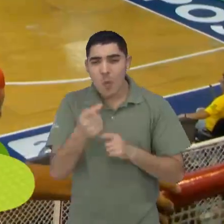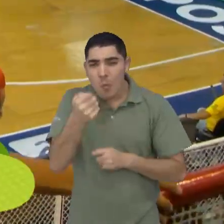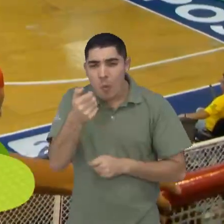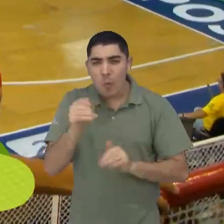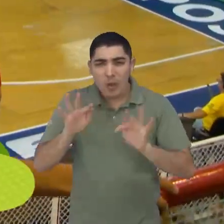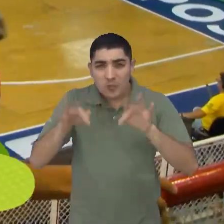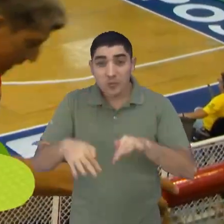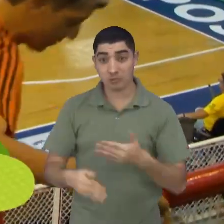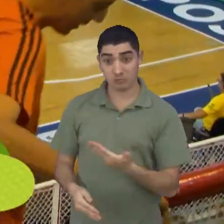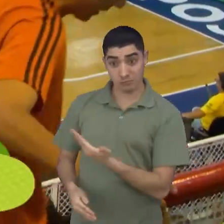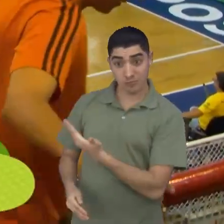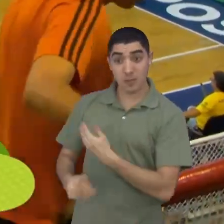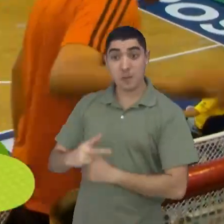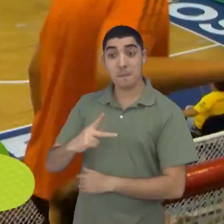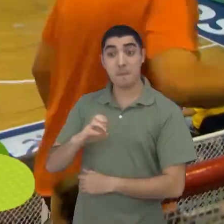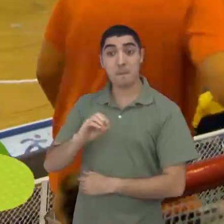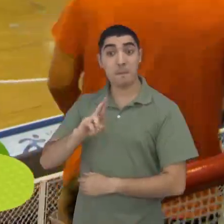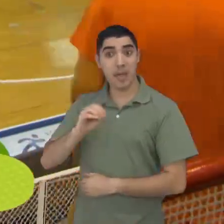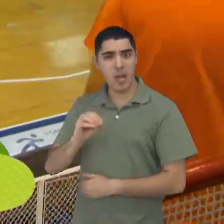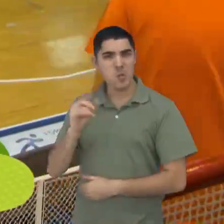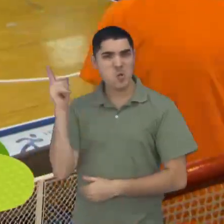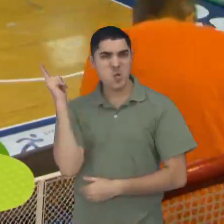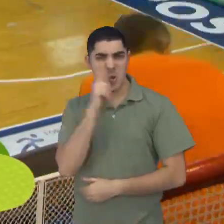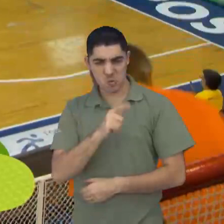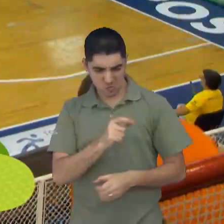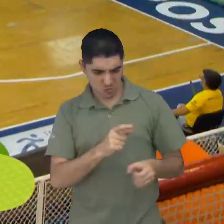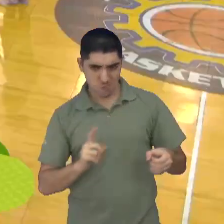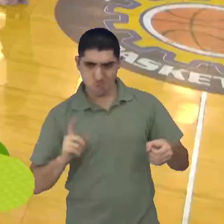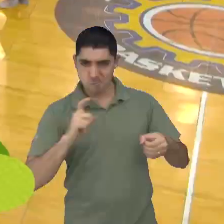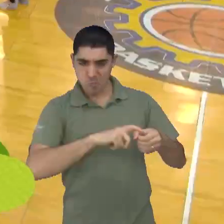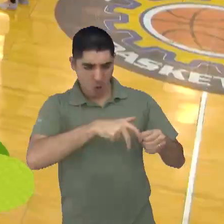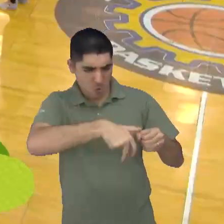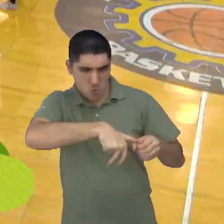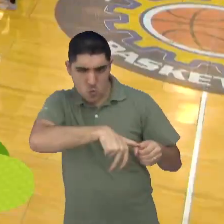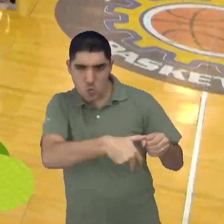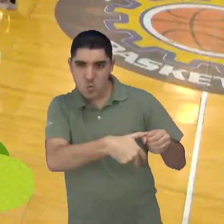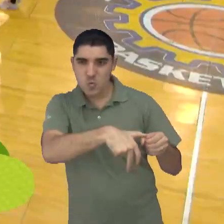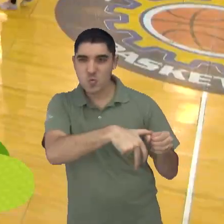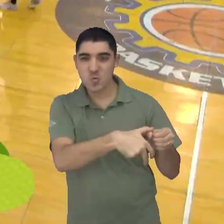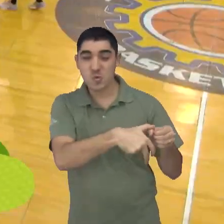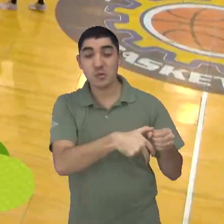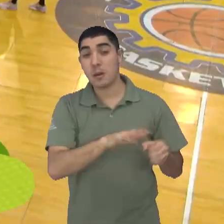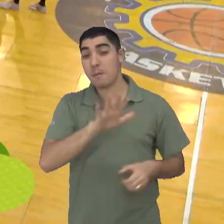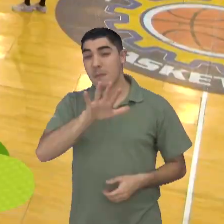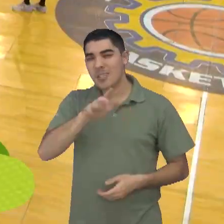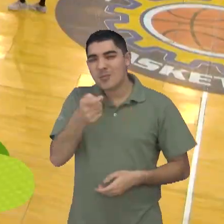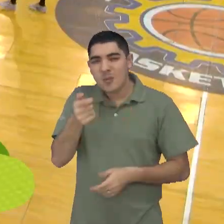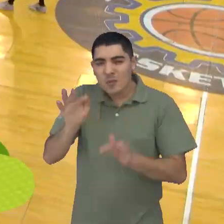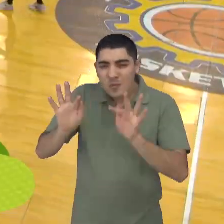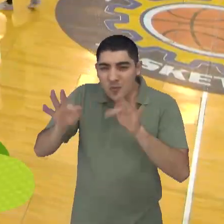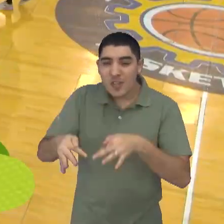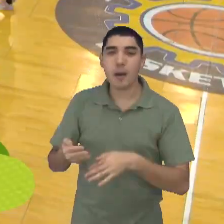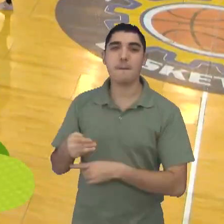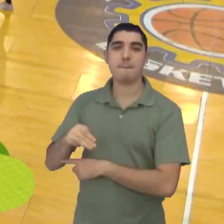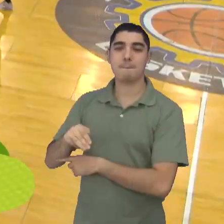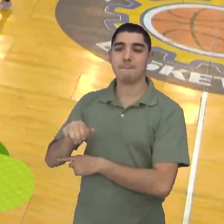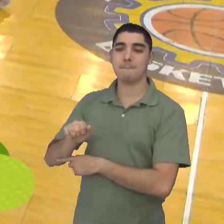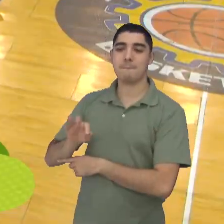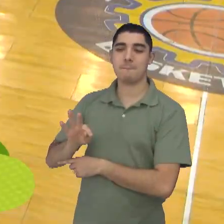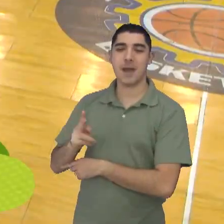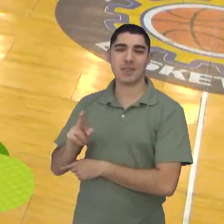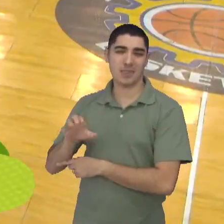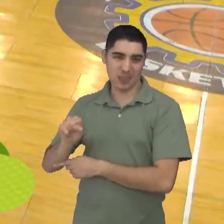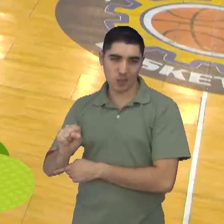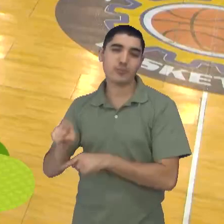Infante enterrou e colocou o São José na frente da parcial. Mas no estourar do cronômetro, Mateuzinho acertou o lance